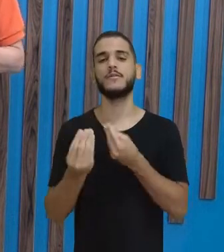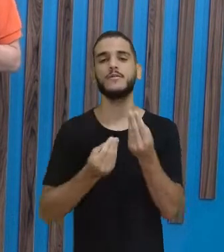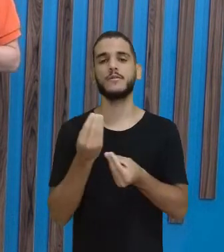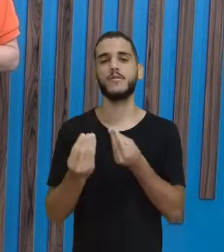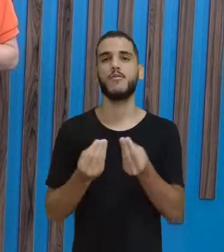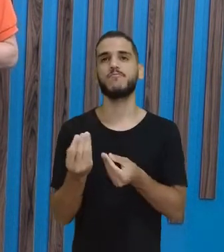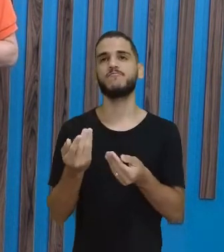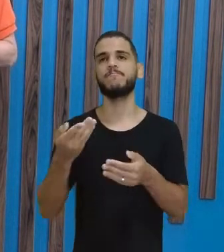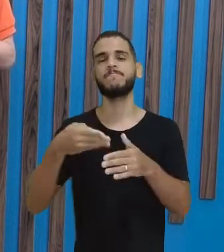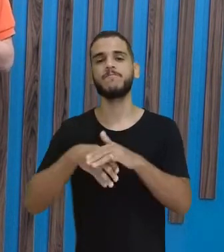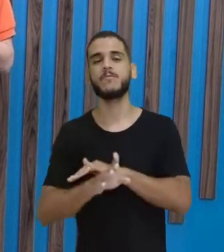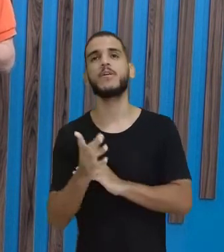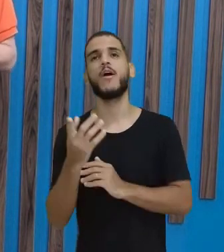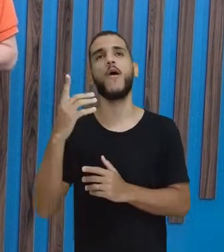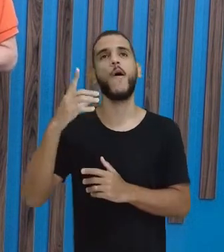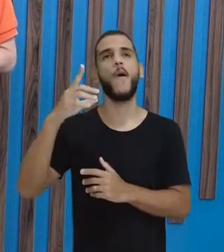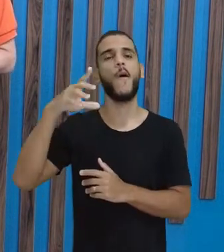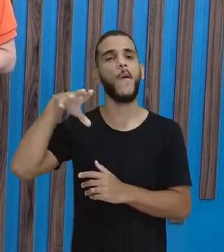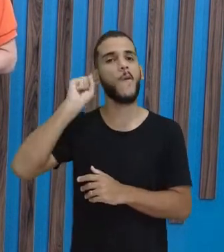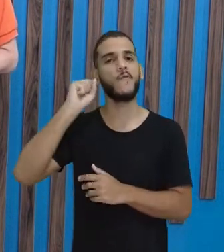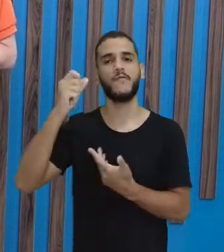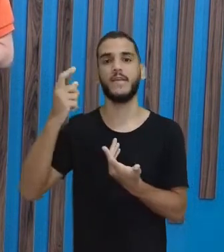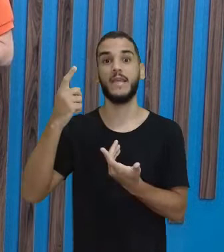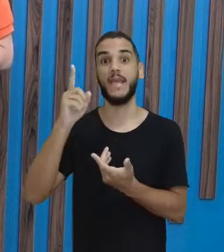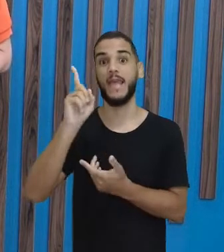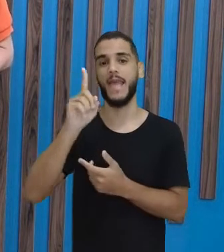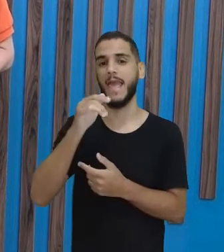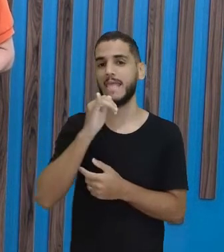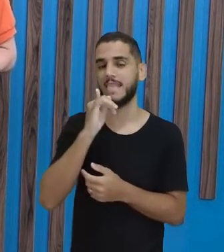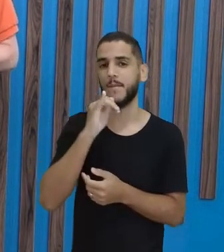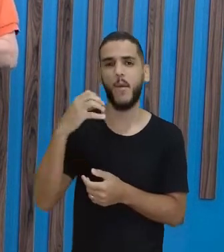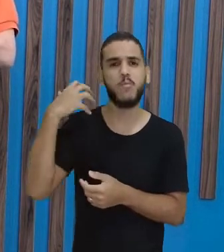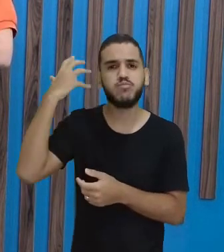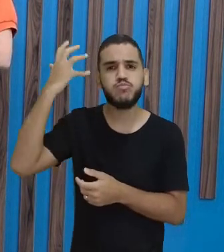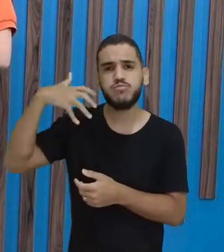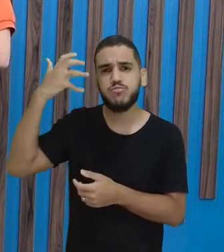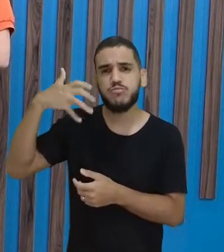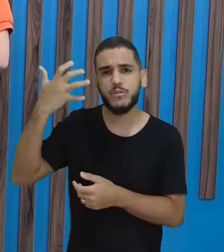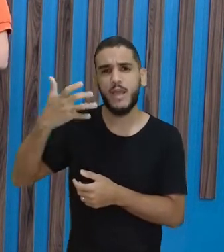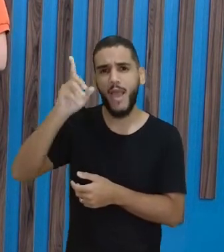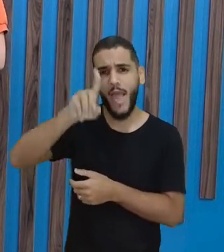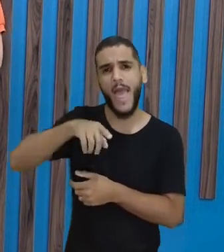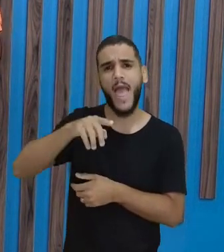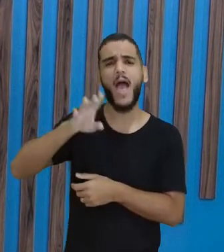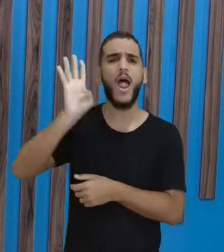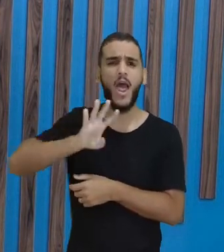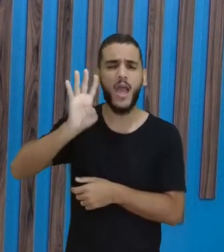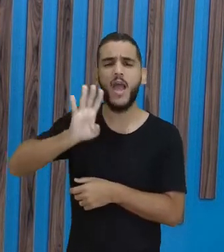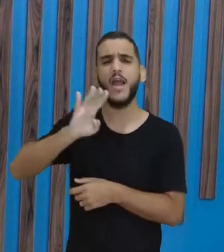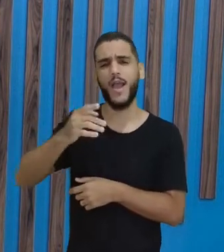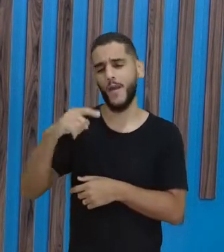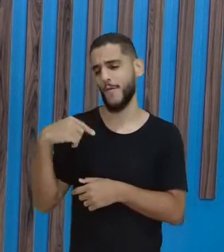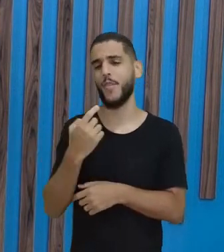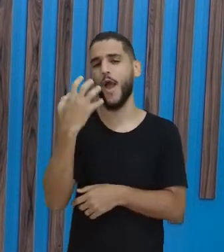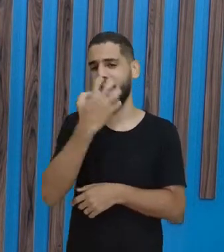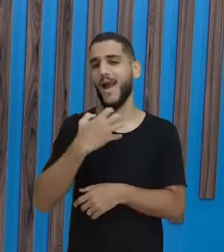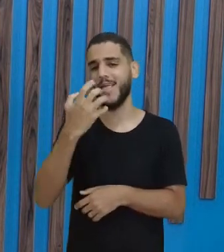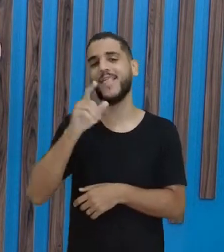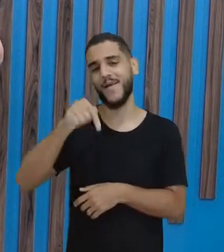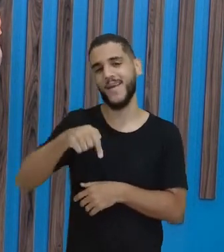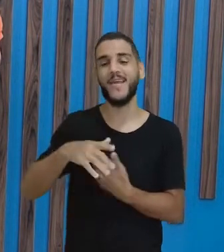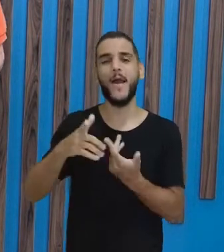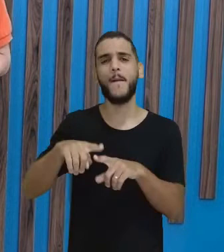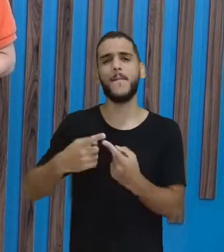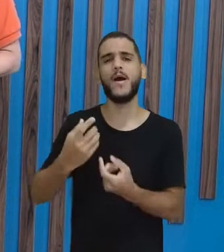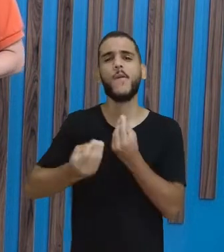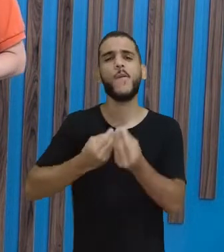vocês costumam ouvir a música, né? Música é super legal, a gente até cantou um pouquinho aqui logo mais cedo, né? Mas e aí, como